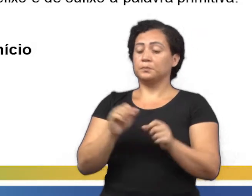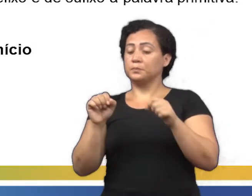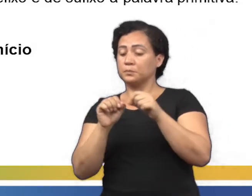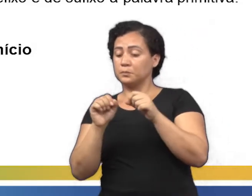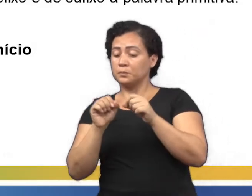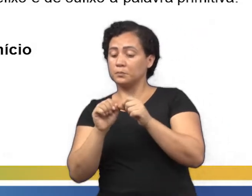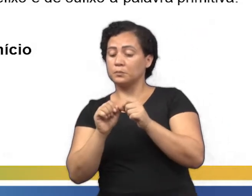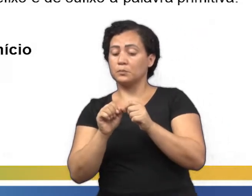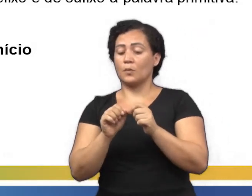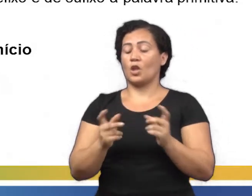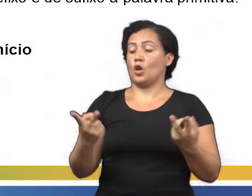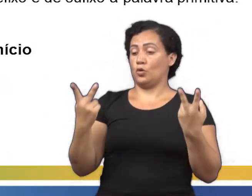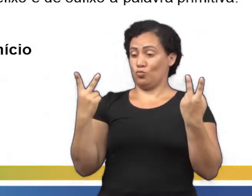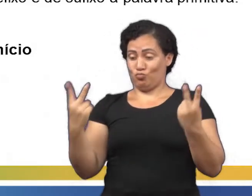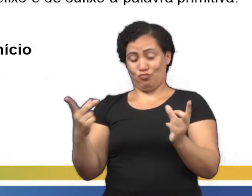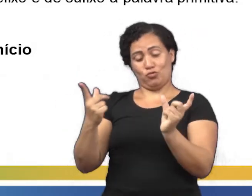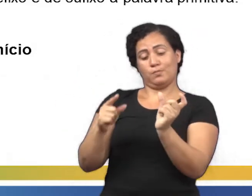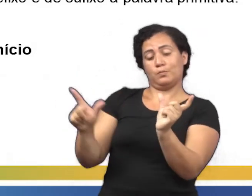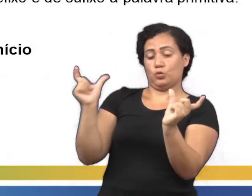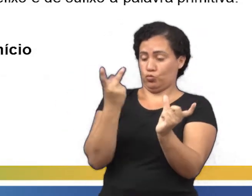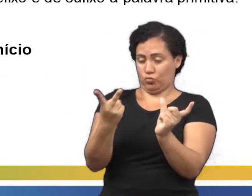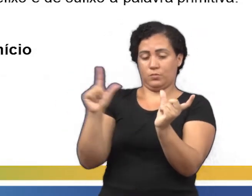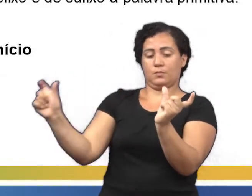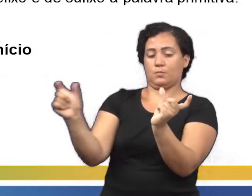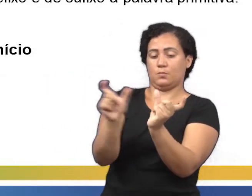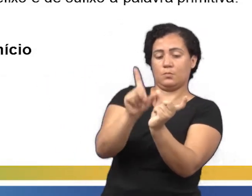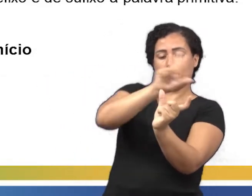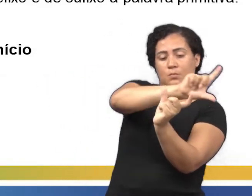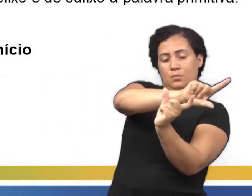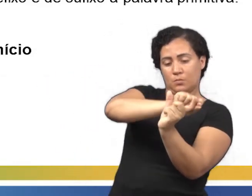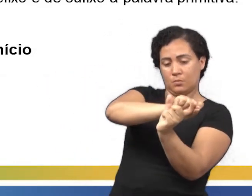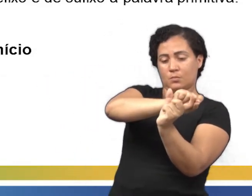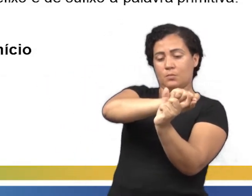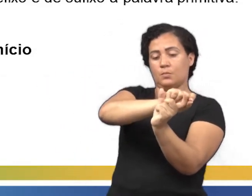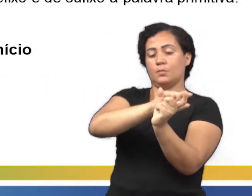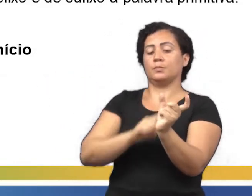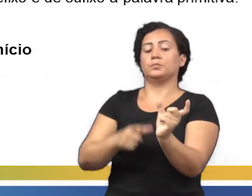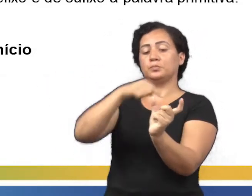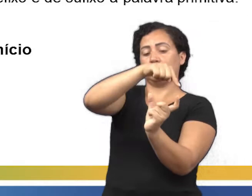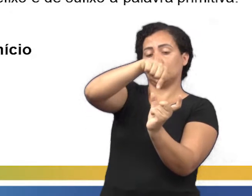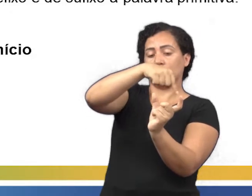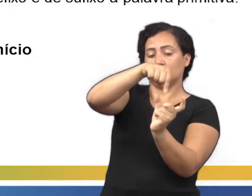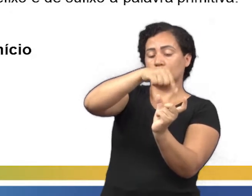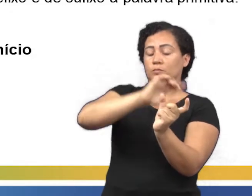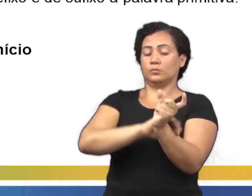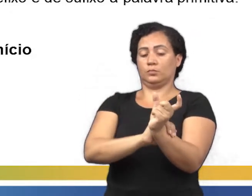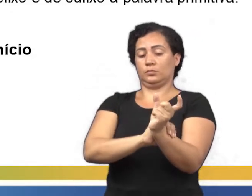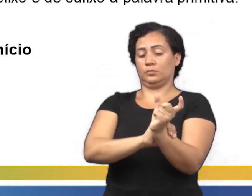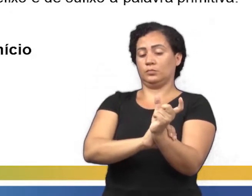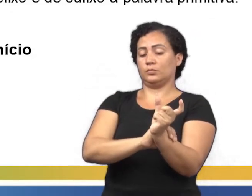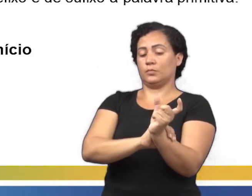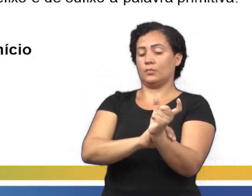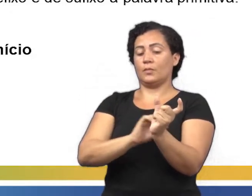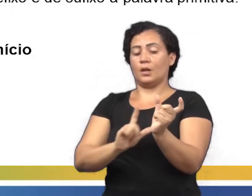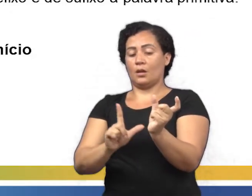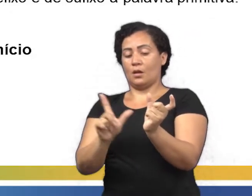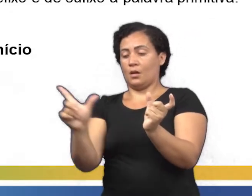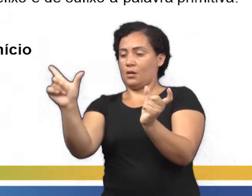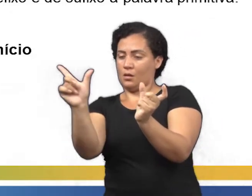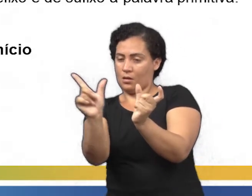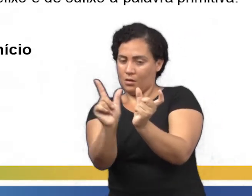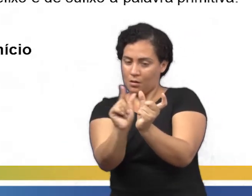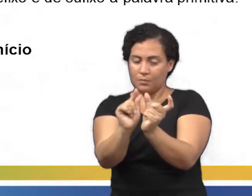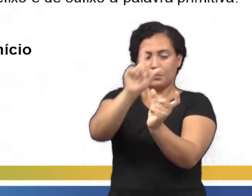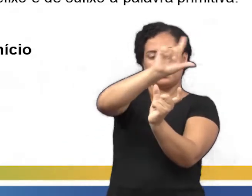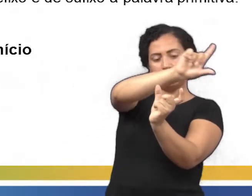a anexação simultânea do prefixo e do sufixo à palavra primitiva. Ou seja, eu vou colocar ao mesmo